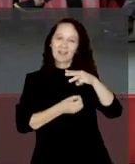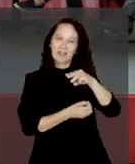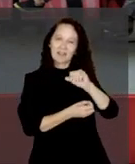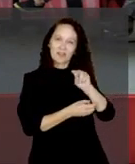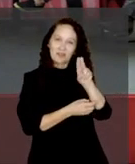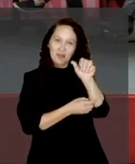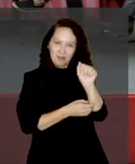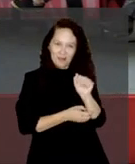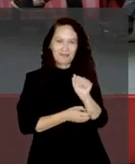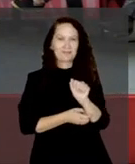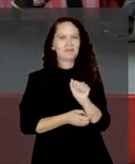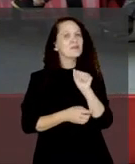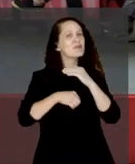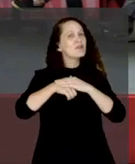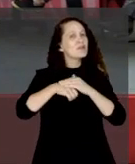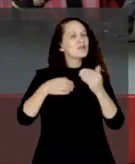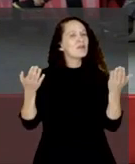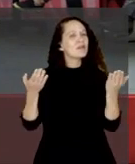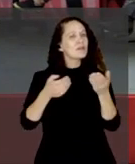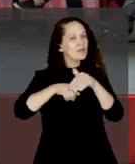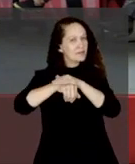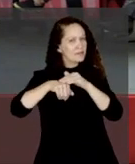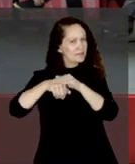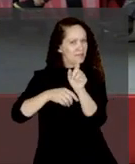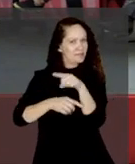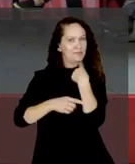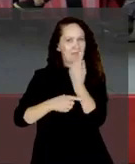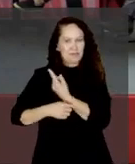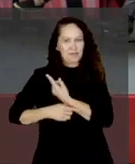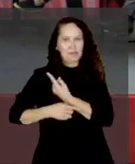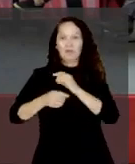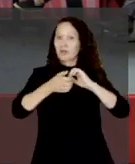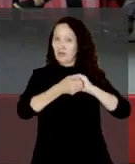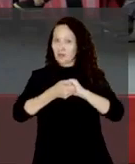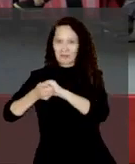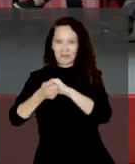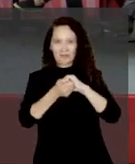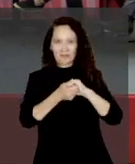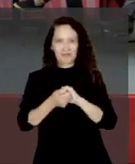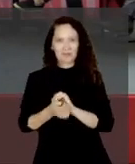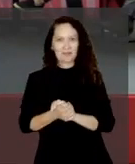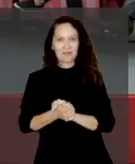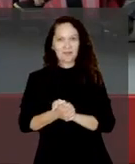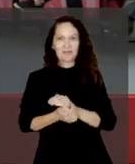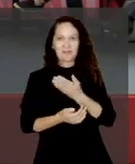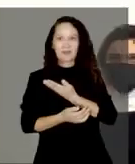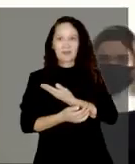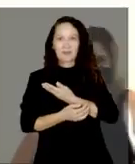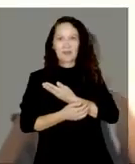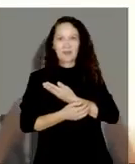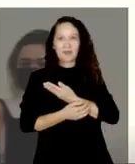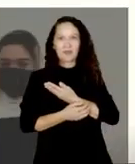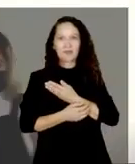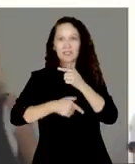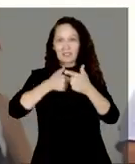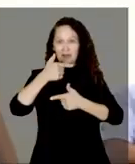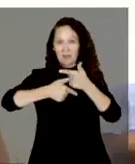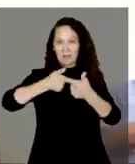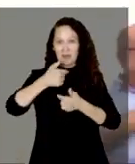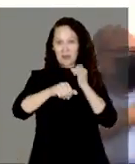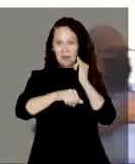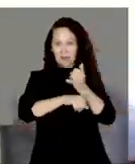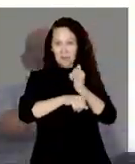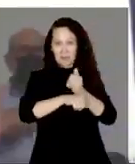trabalhando e sonhando. O sonho sonhado por um continua sendo sonho, mas sonhado por muita gente, ele se torna